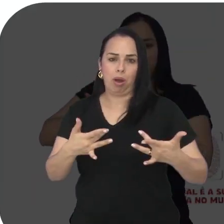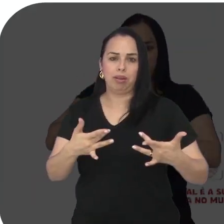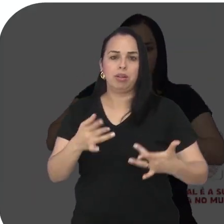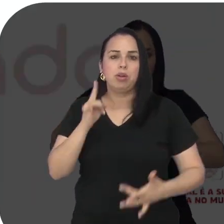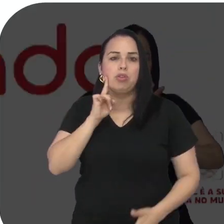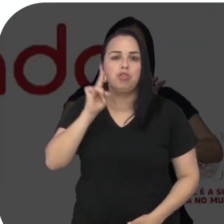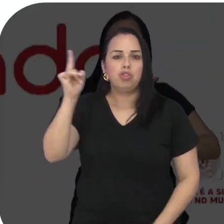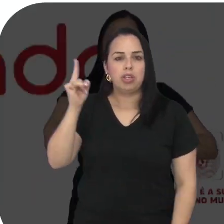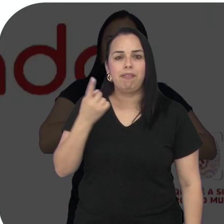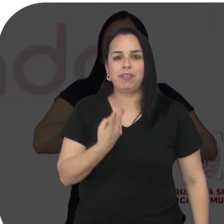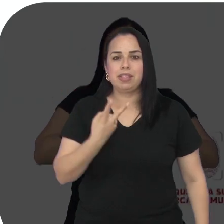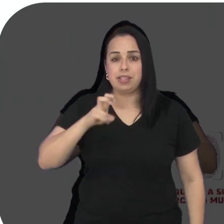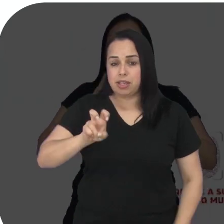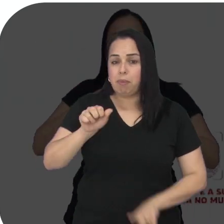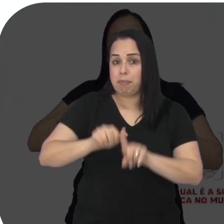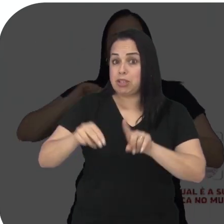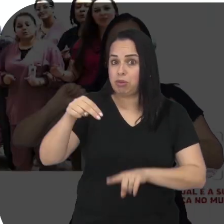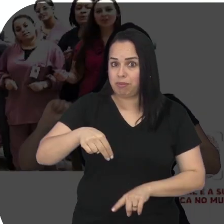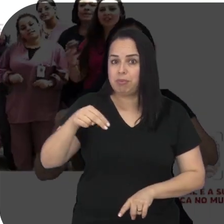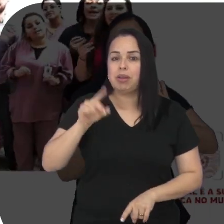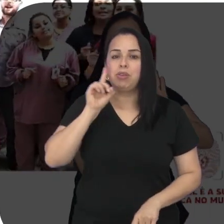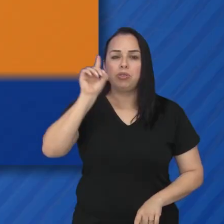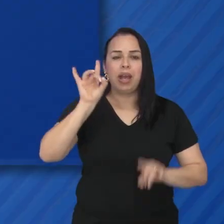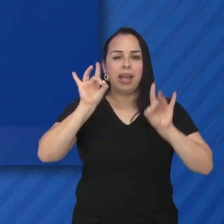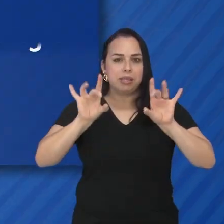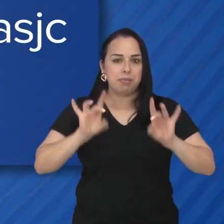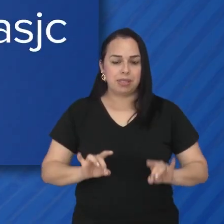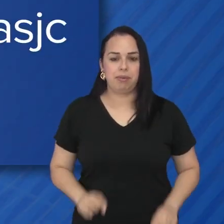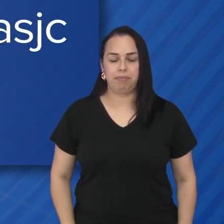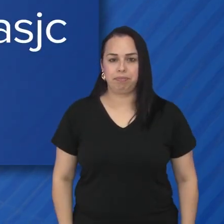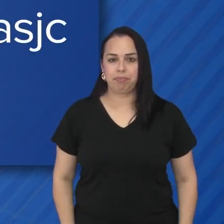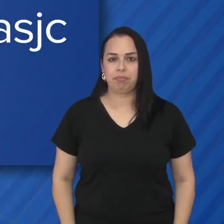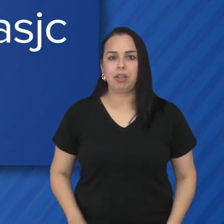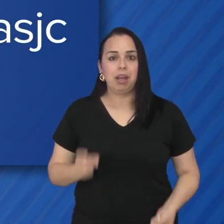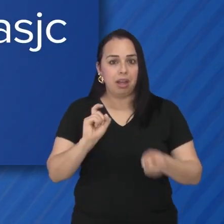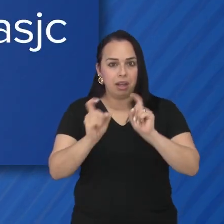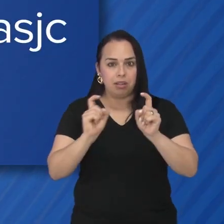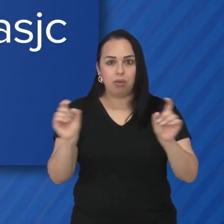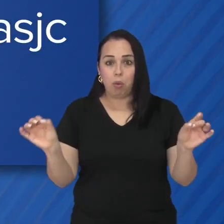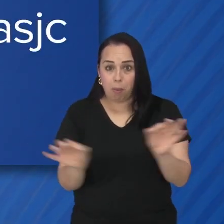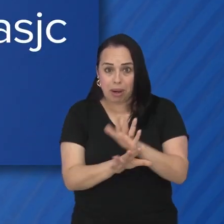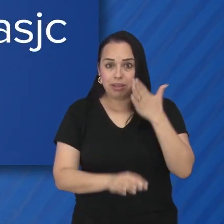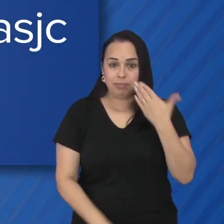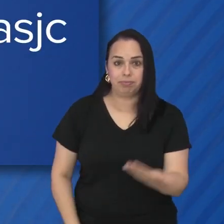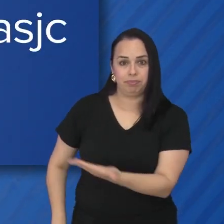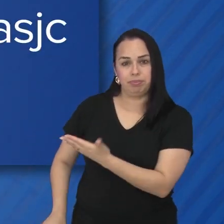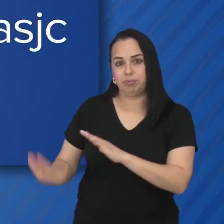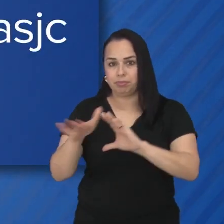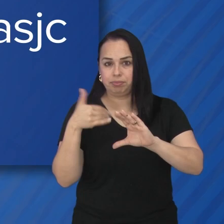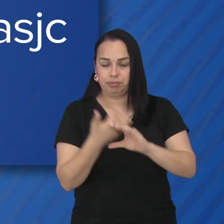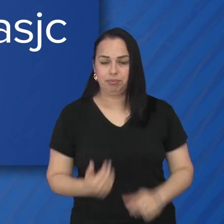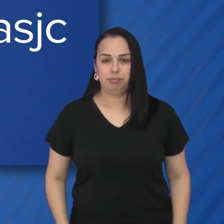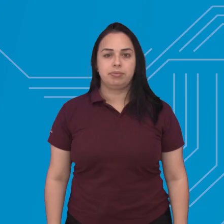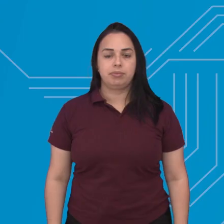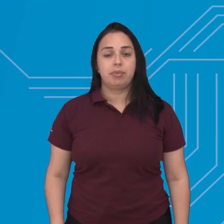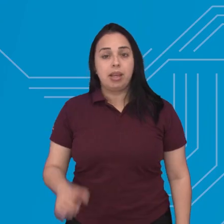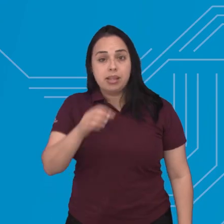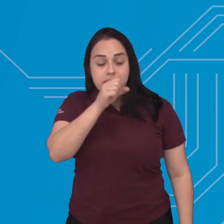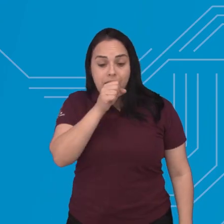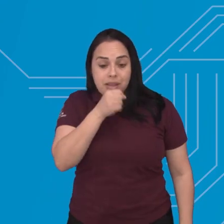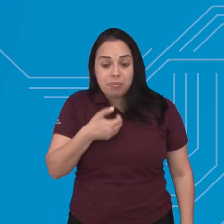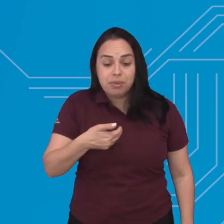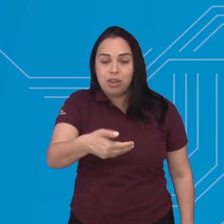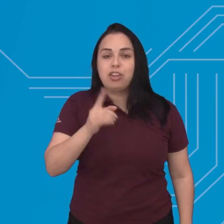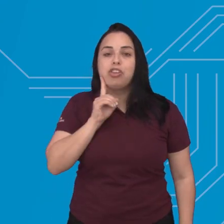do Doador é celebrado em 25 de novembro. A sessão na íntegra você confere no nosso canal no YouTube.